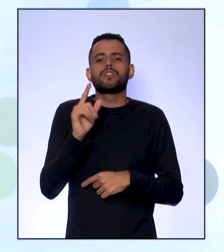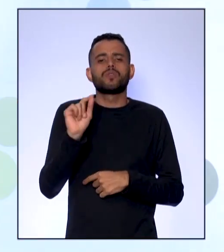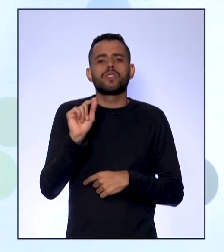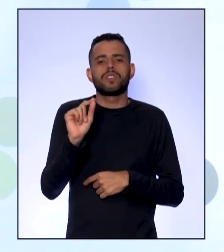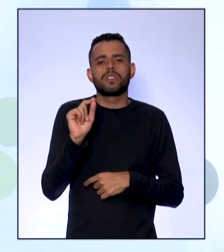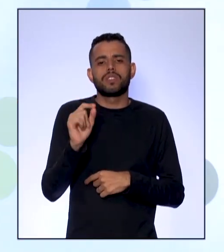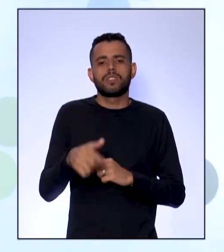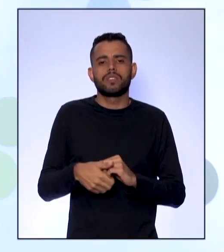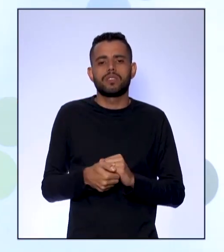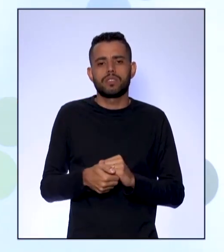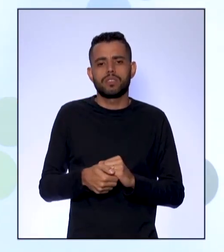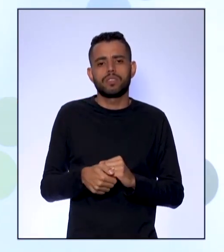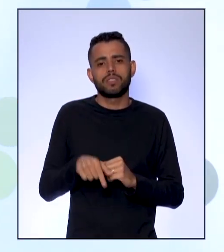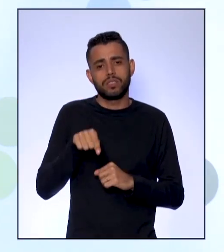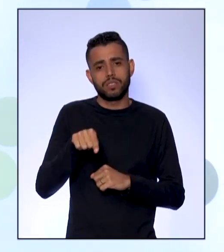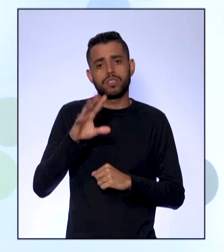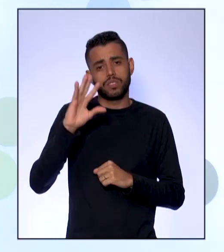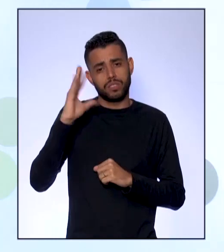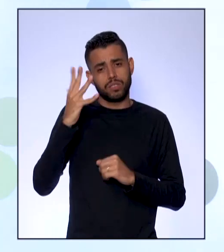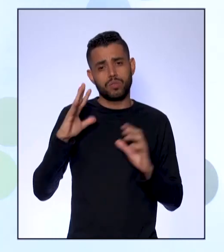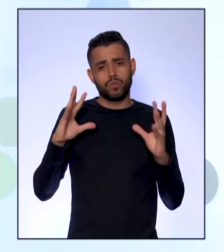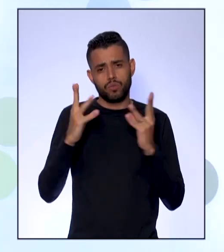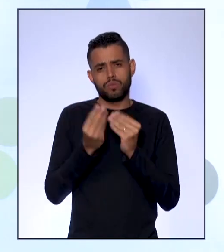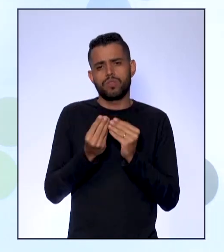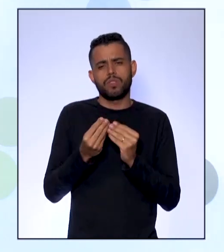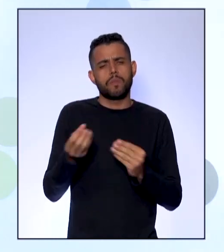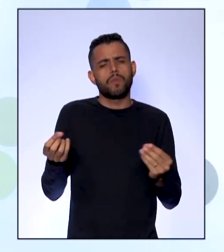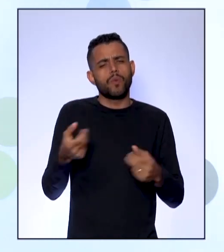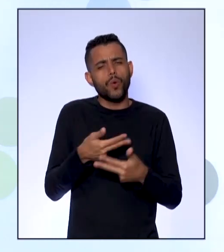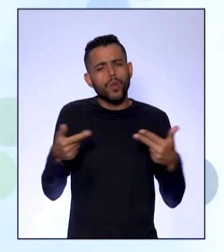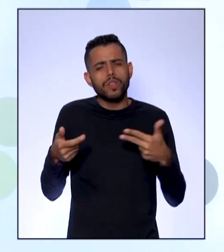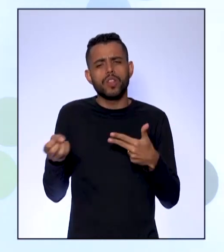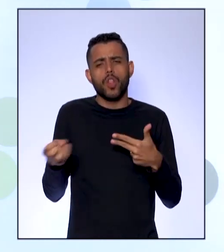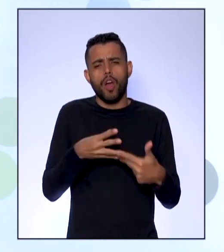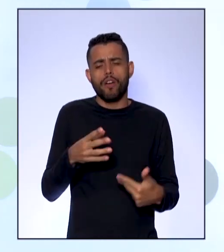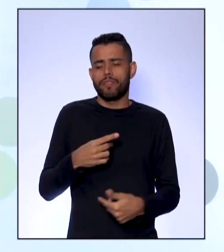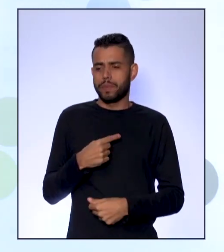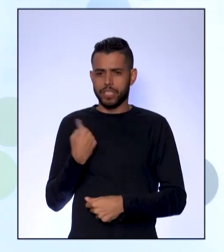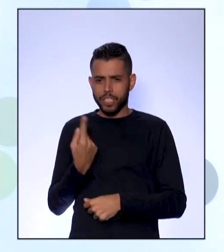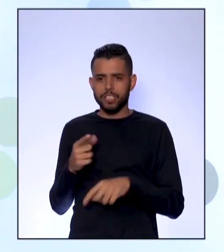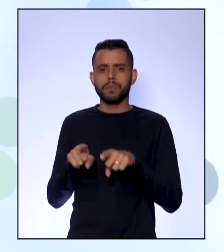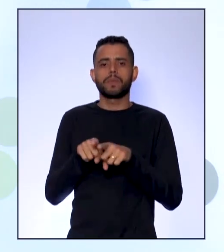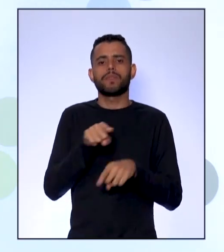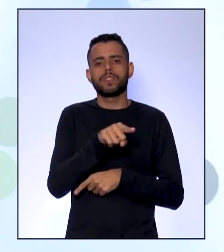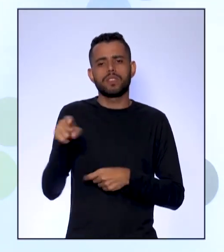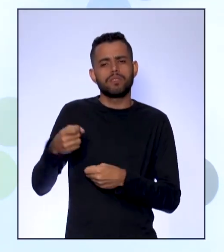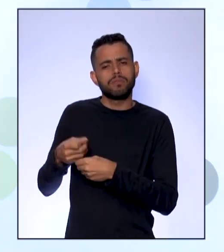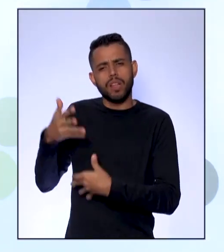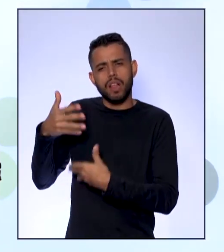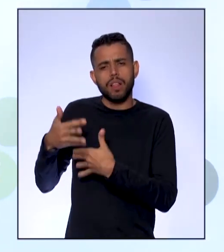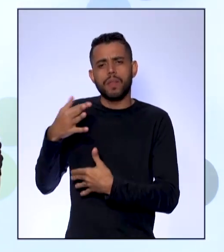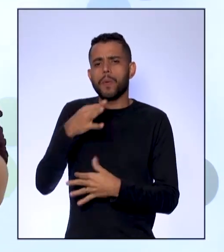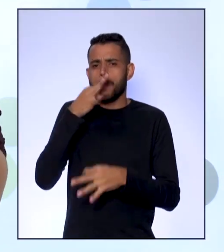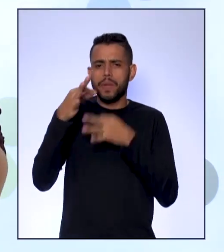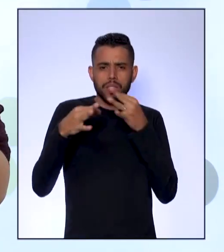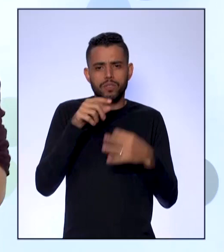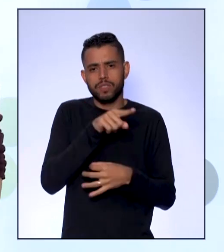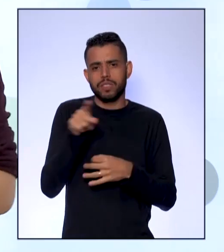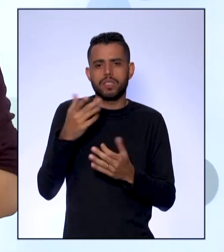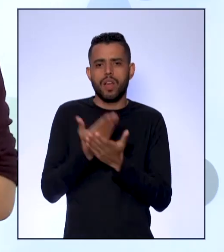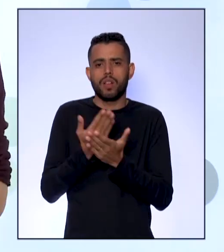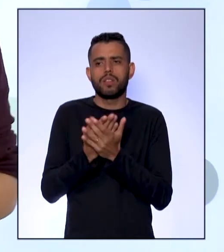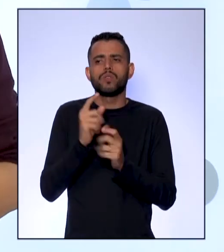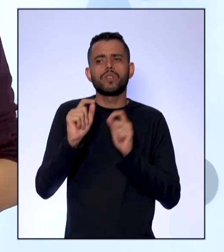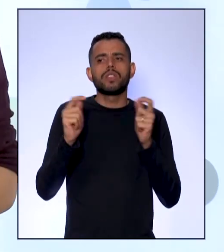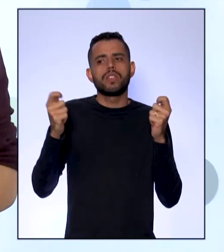como isso está acontecendo para todo mundo, é uma novidade para a gente, para vocês. Escrevam no chat a opinião de vocês sobre essa aula e o que a gente